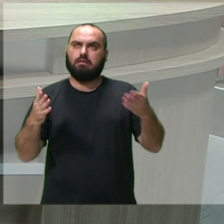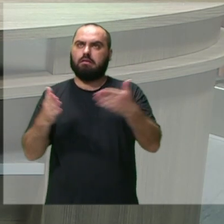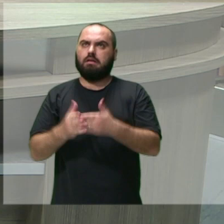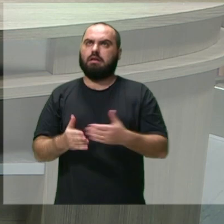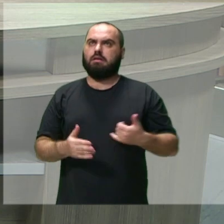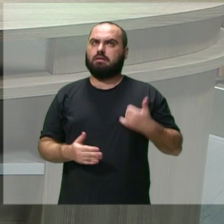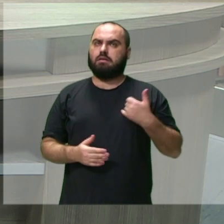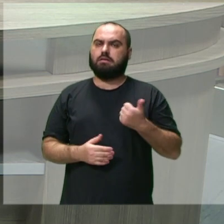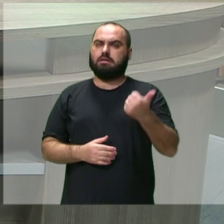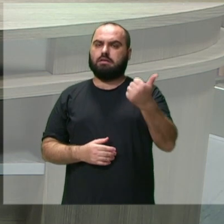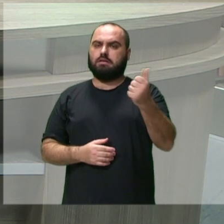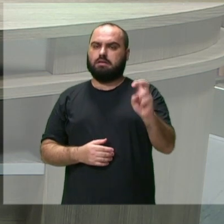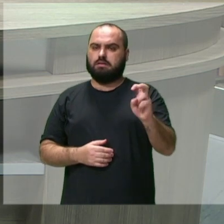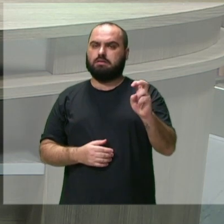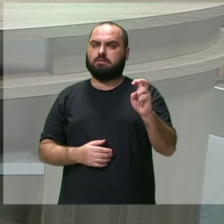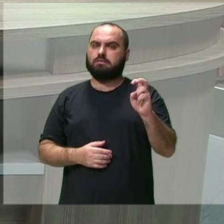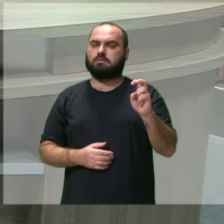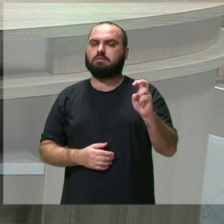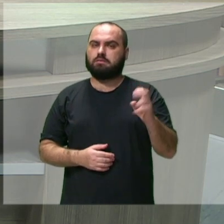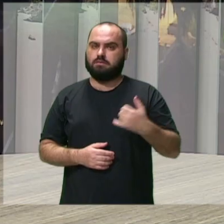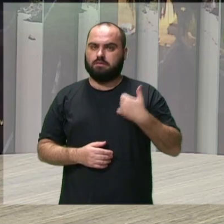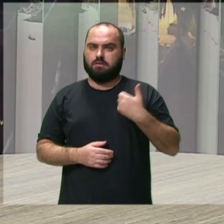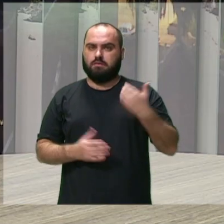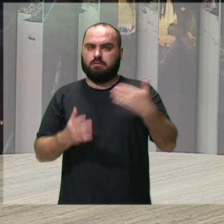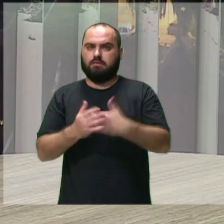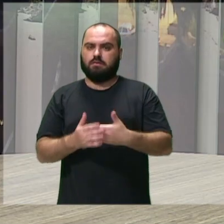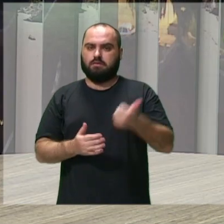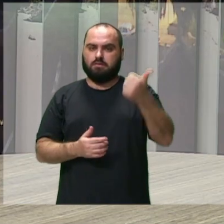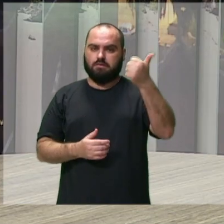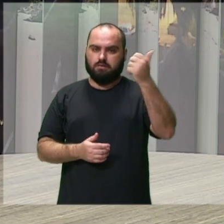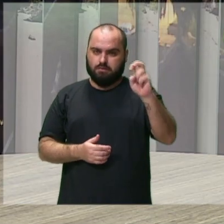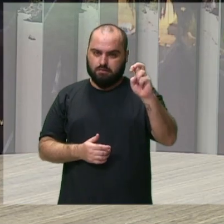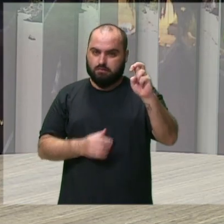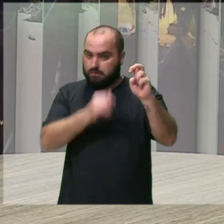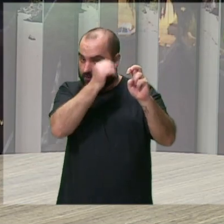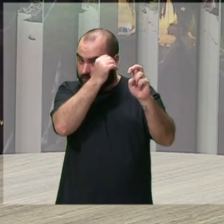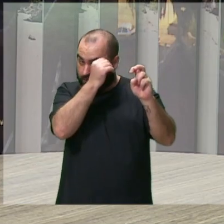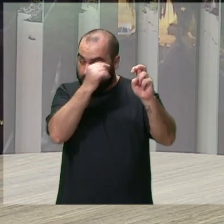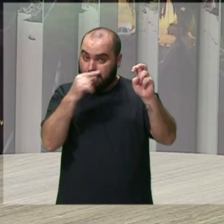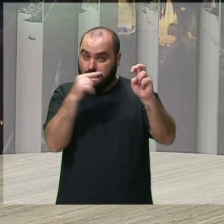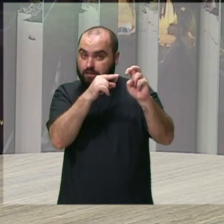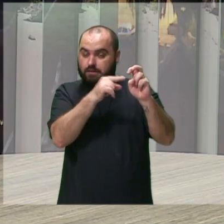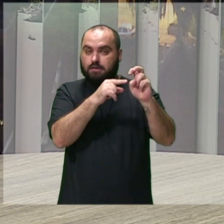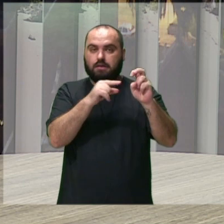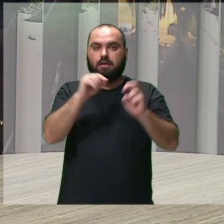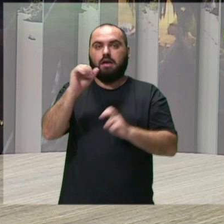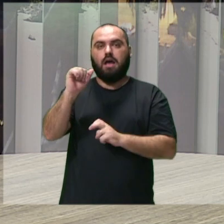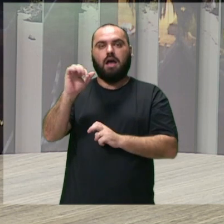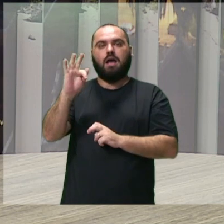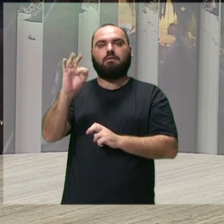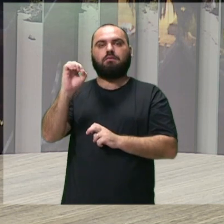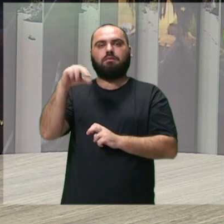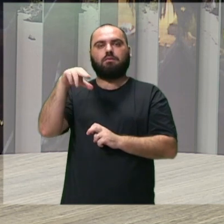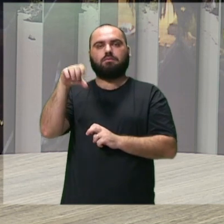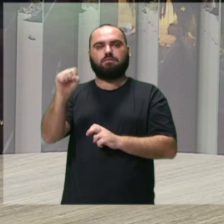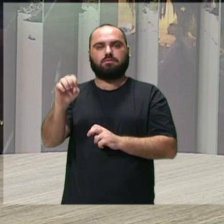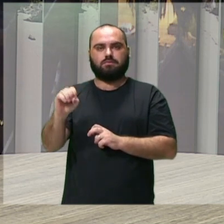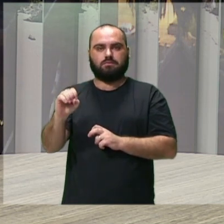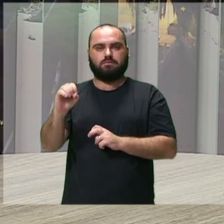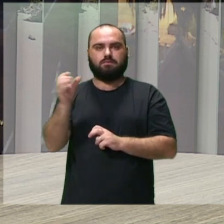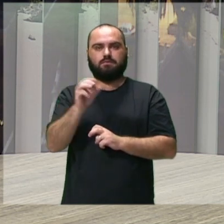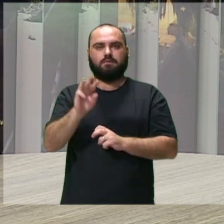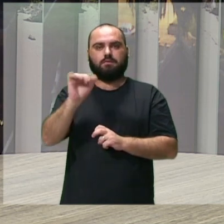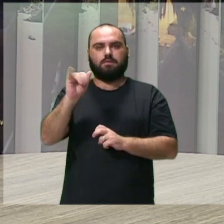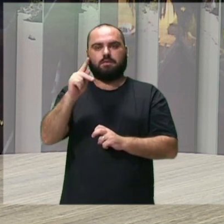anos no Saco da Fazenda, que hoje é a Bahia Afonso Wipel, né? Então, meu pai trabalhou